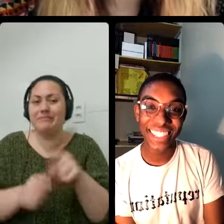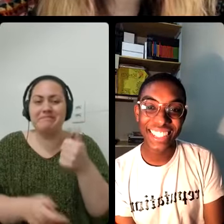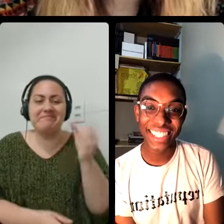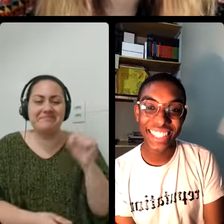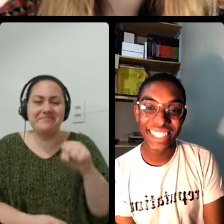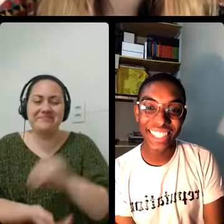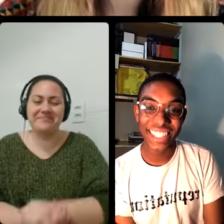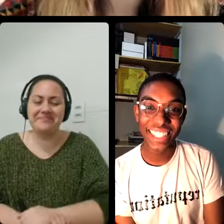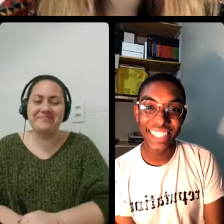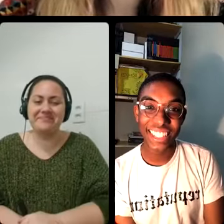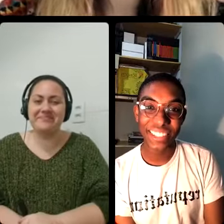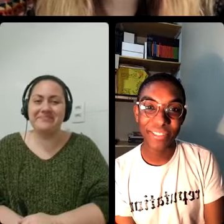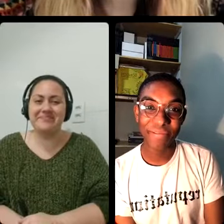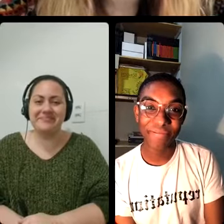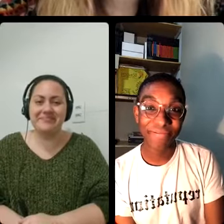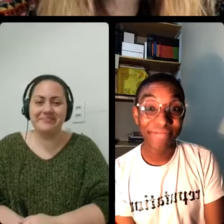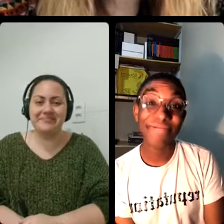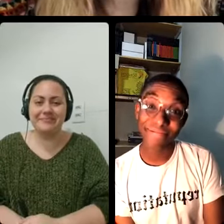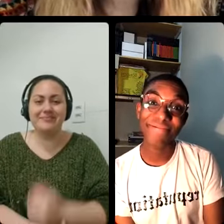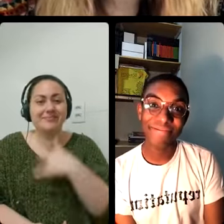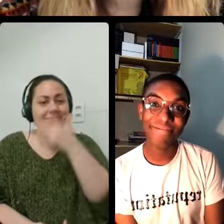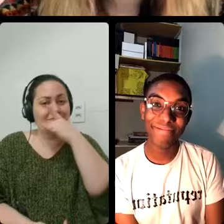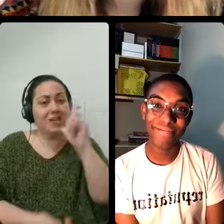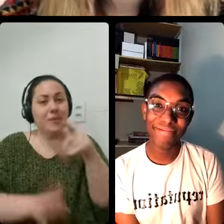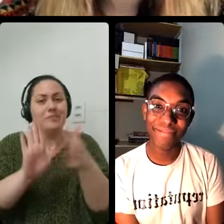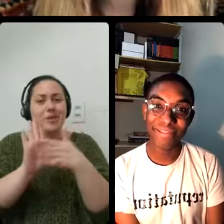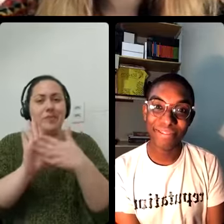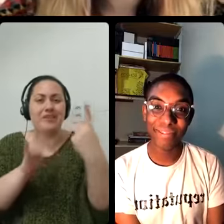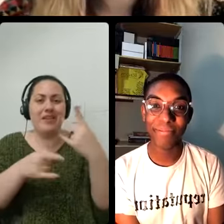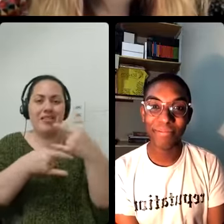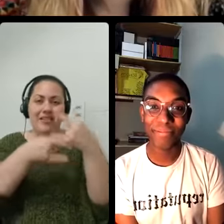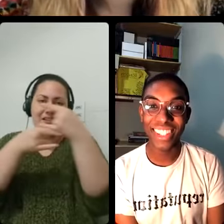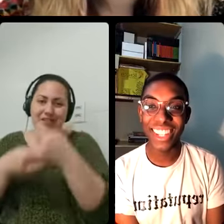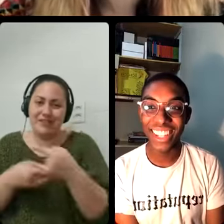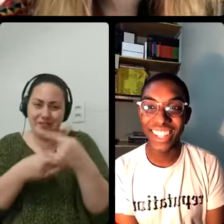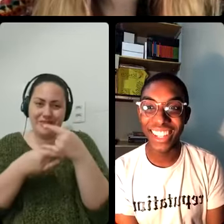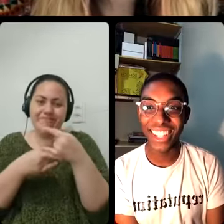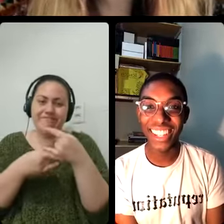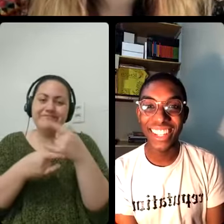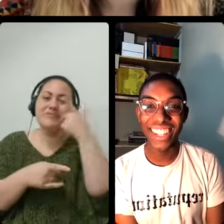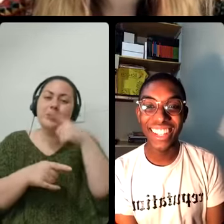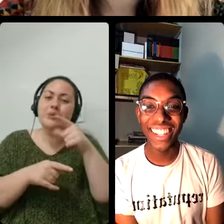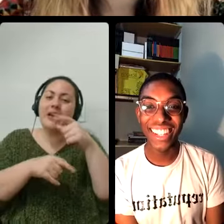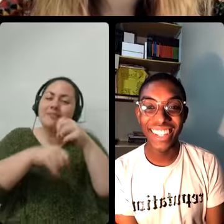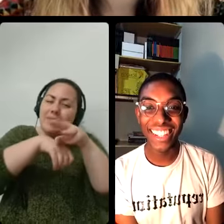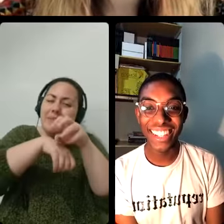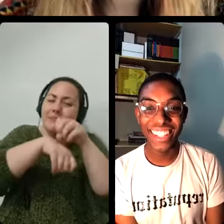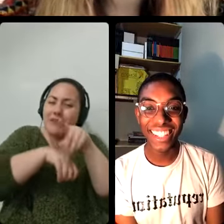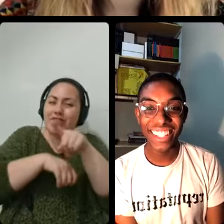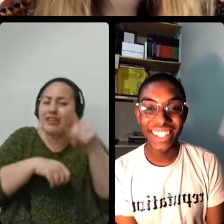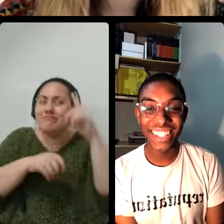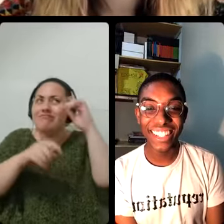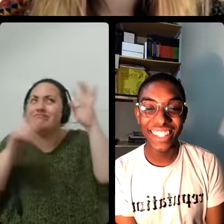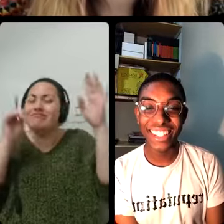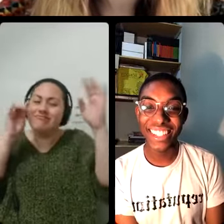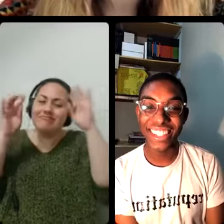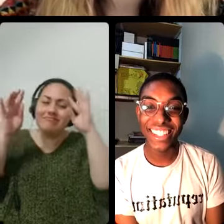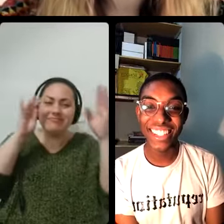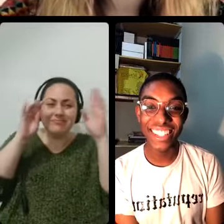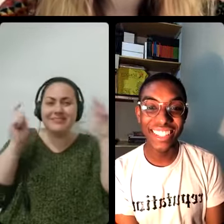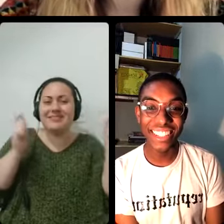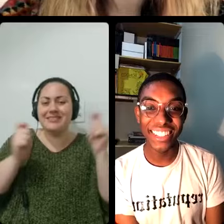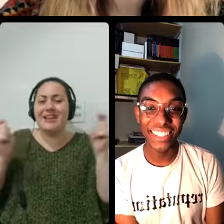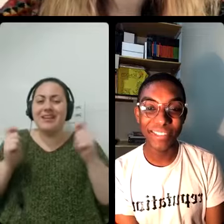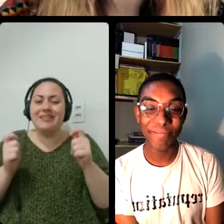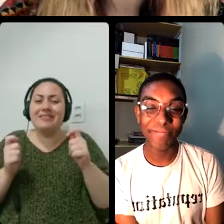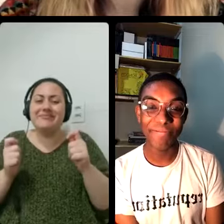acho que é um pouquinho essa a ideia da live, né? Acho que a gente deixou várias sementinhas, né, para poder ir pensando, assim,